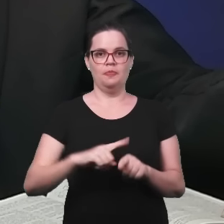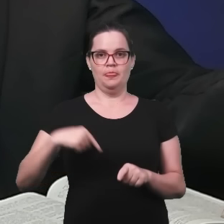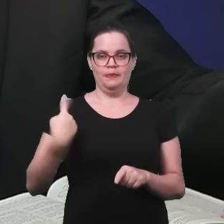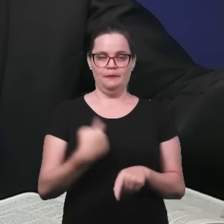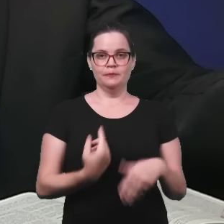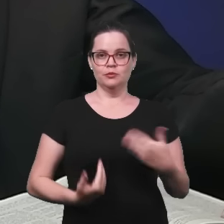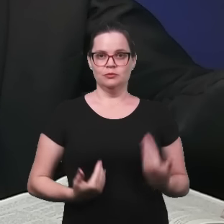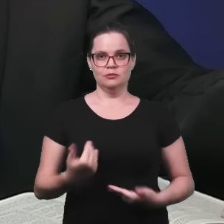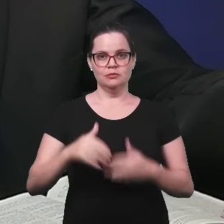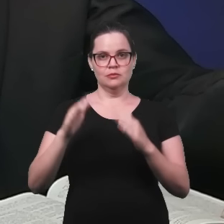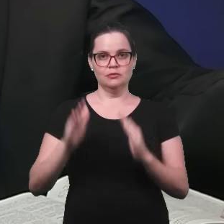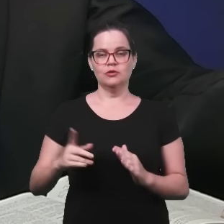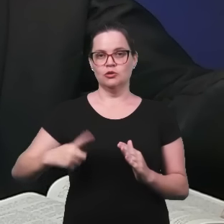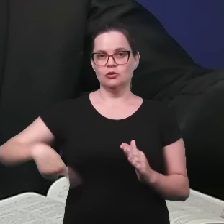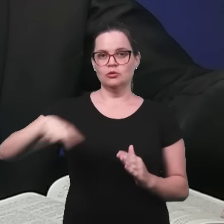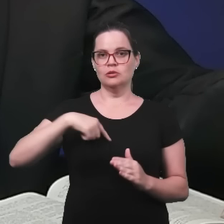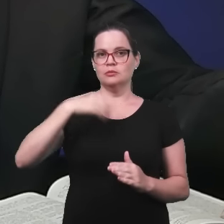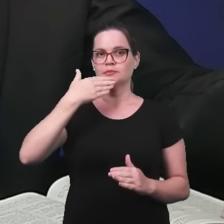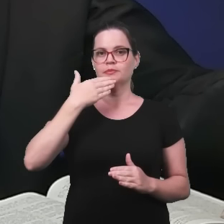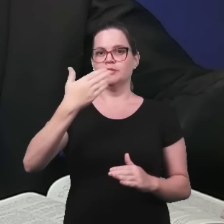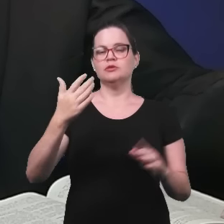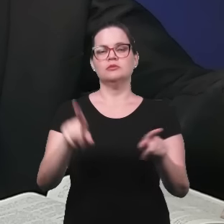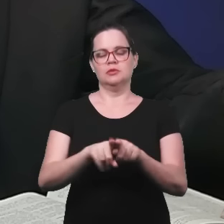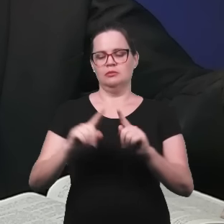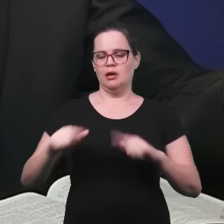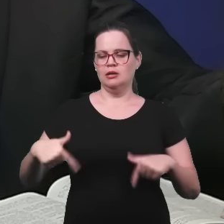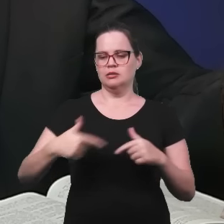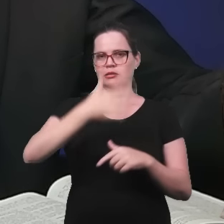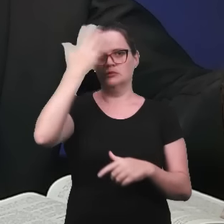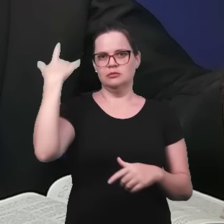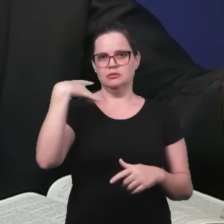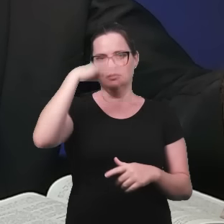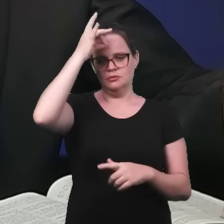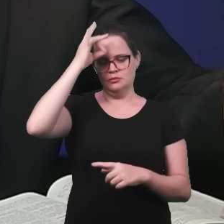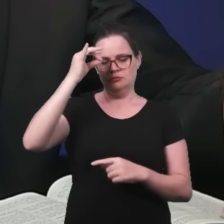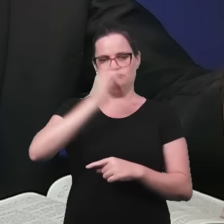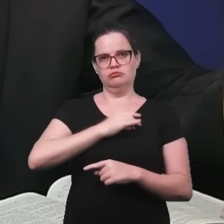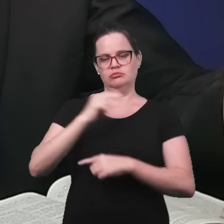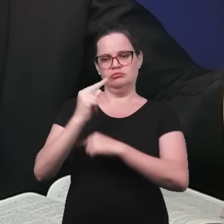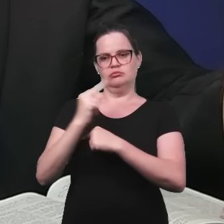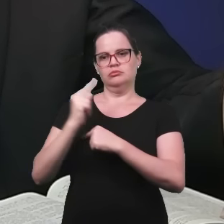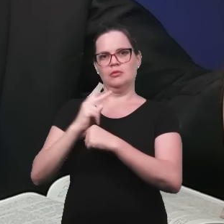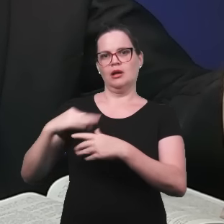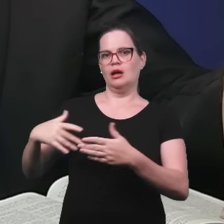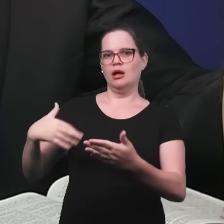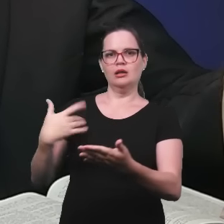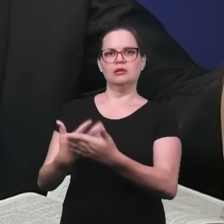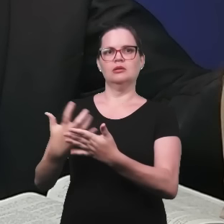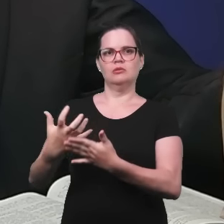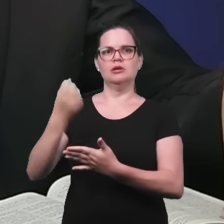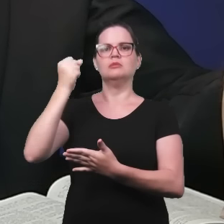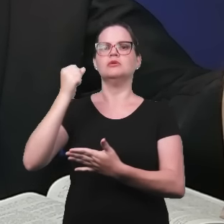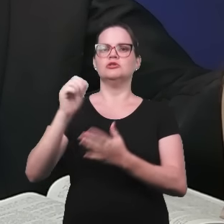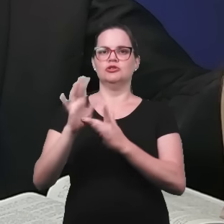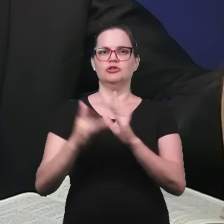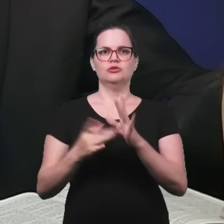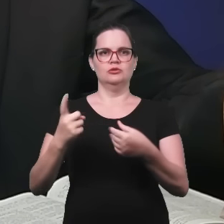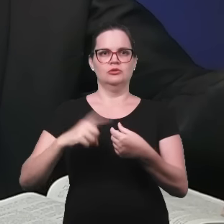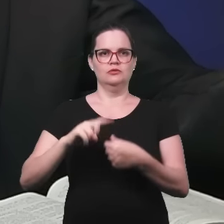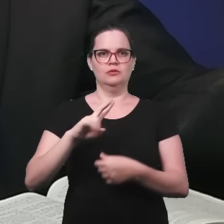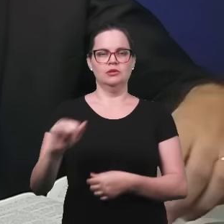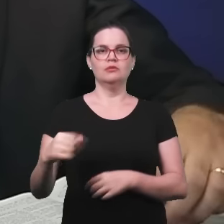como igreja do Senhor, pedimos a ação do Espírito Santo para nos preservar até a volta do Senhor Jesus. Amém. Glória